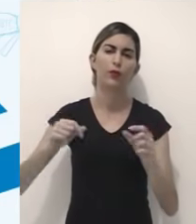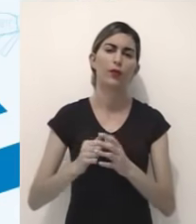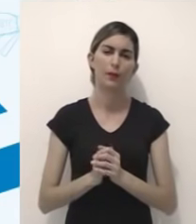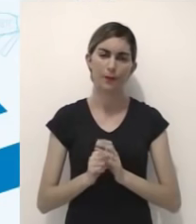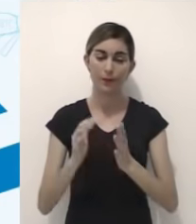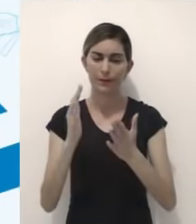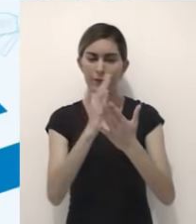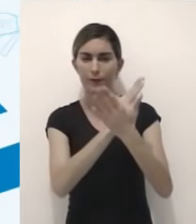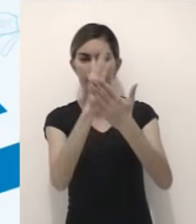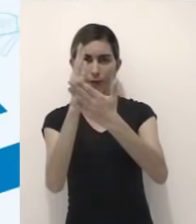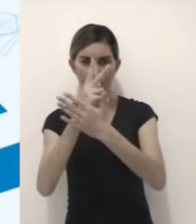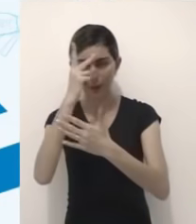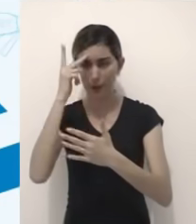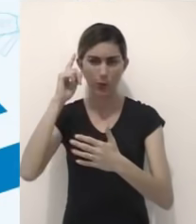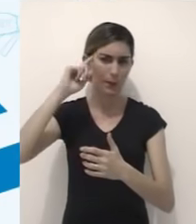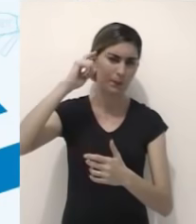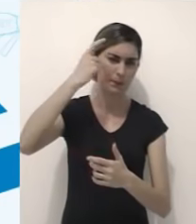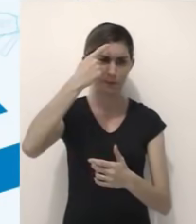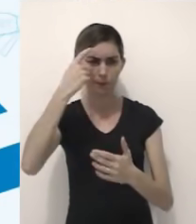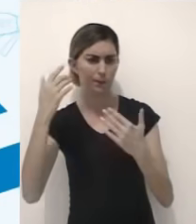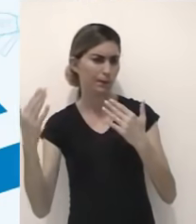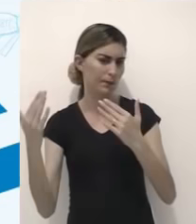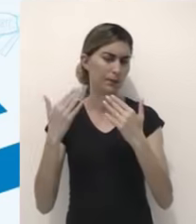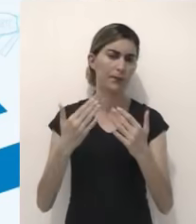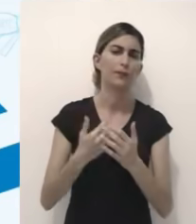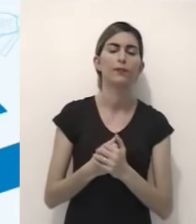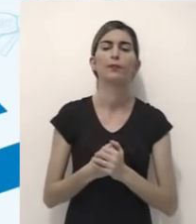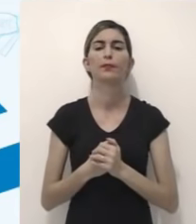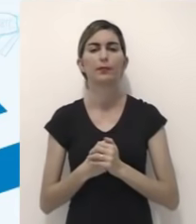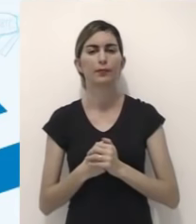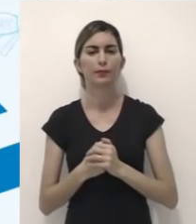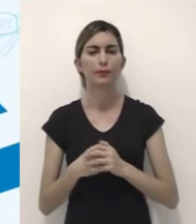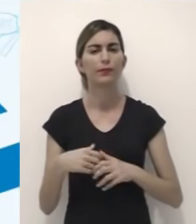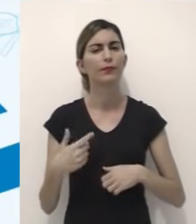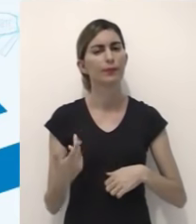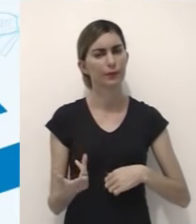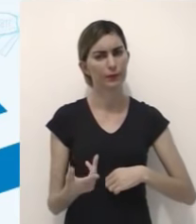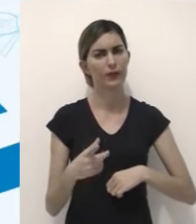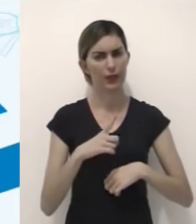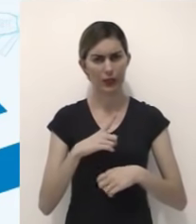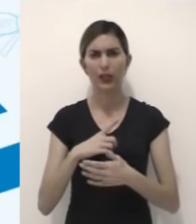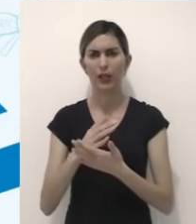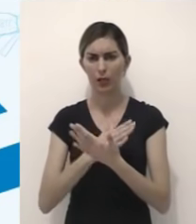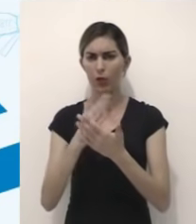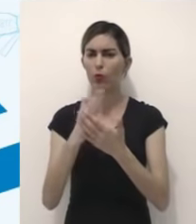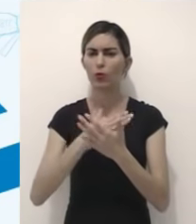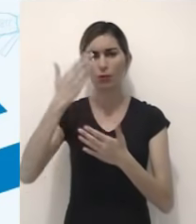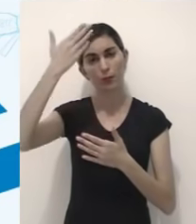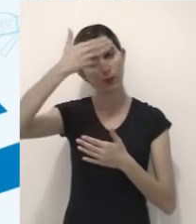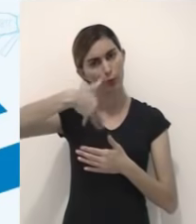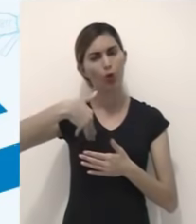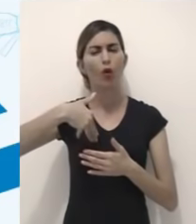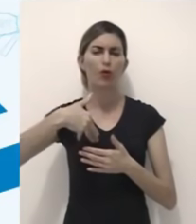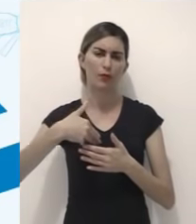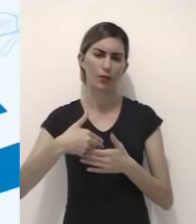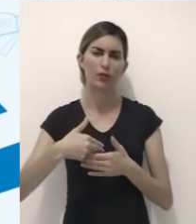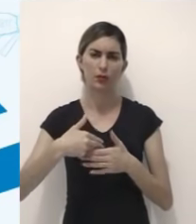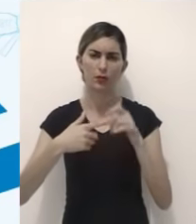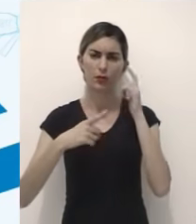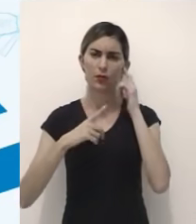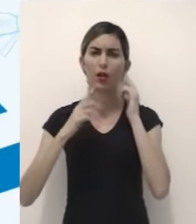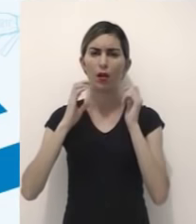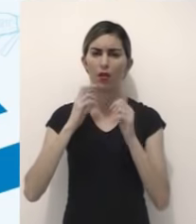a Lua. Algumas pessoas duvidam desse feito. E existem algumas provas,